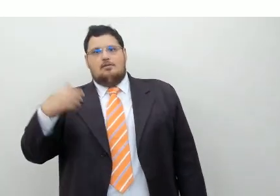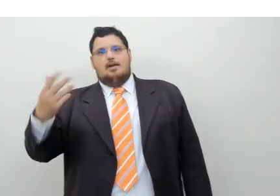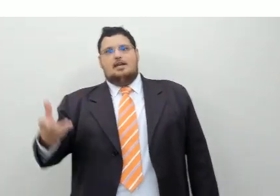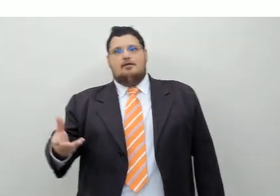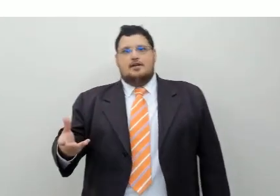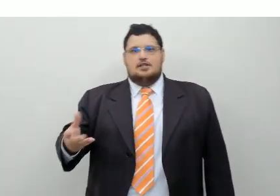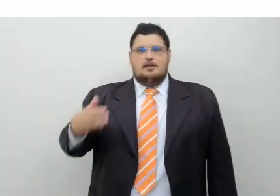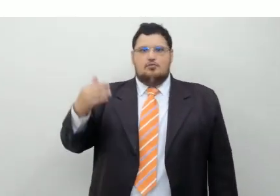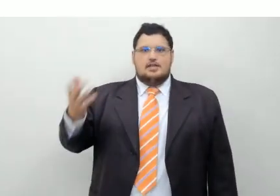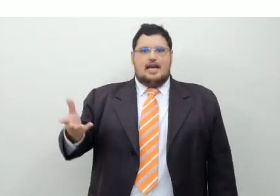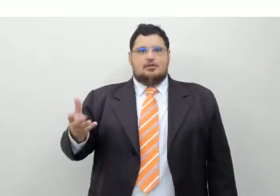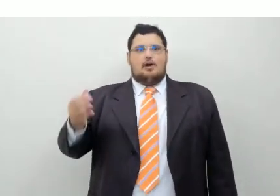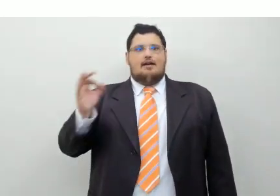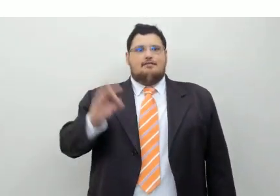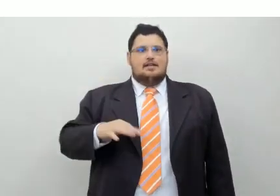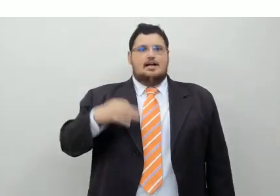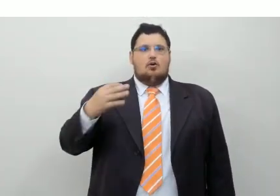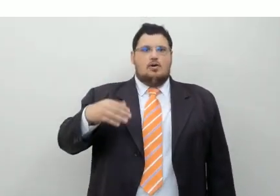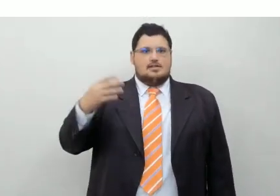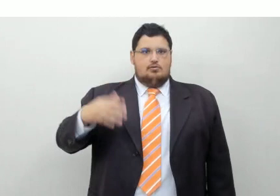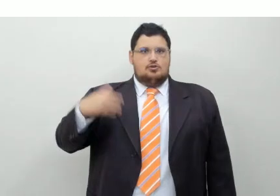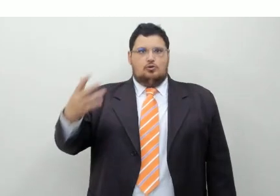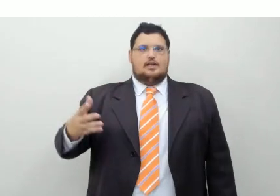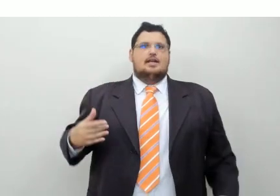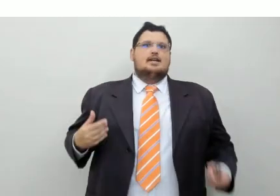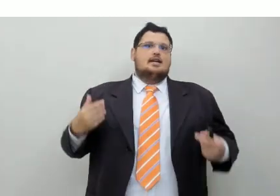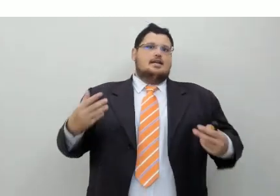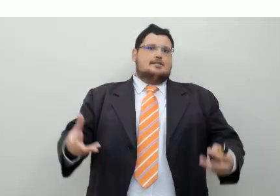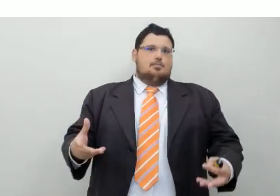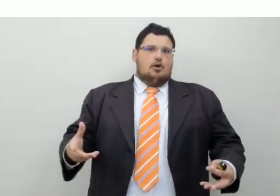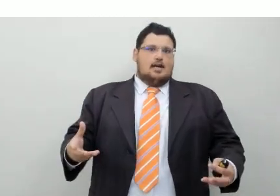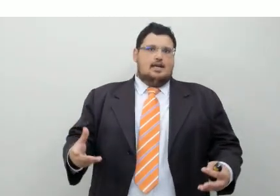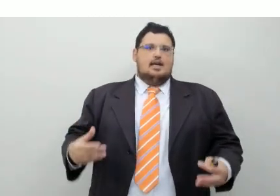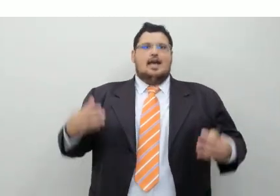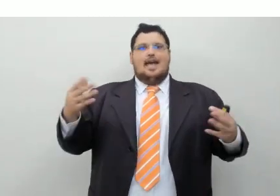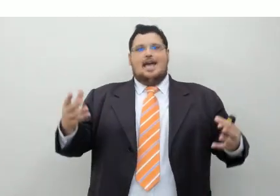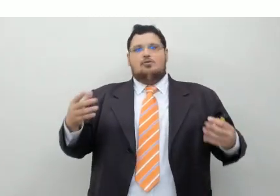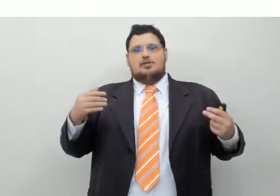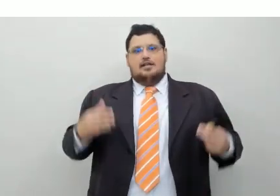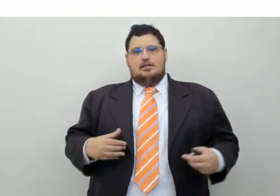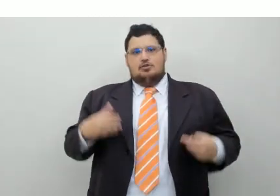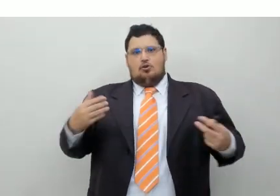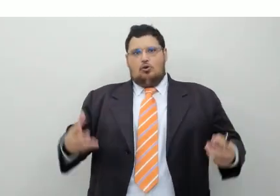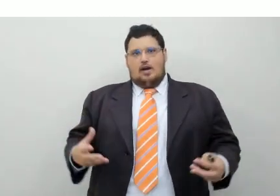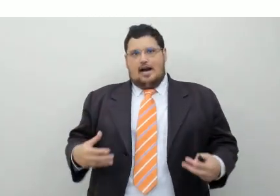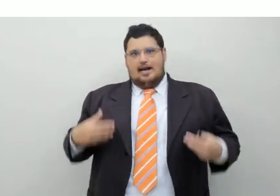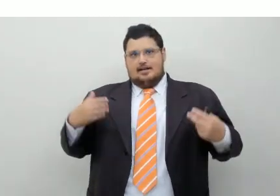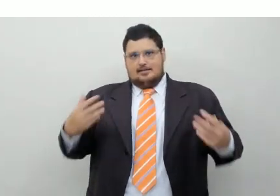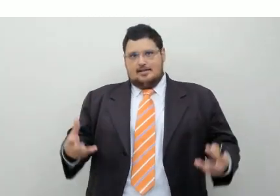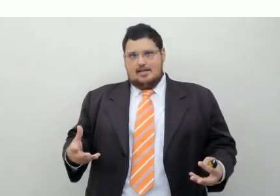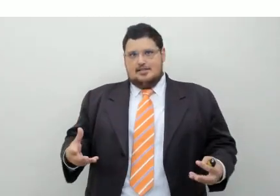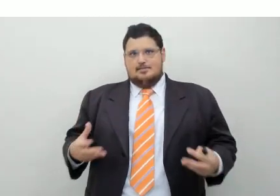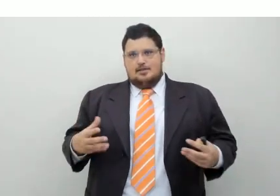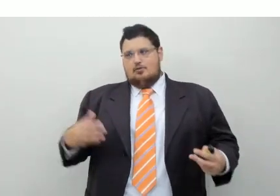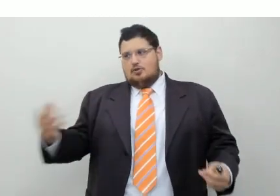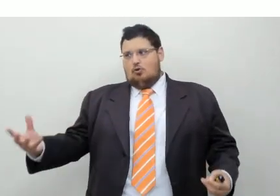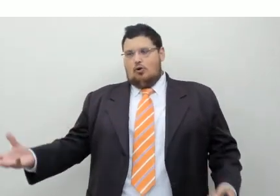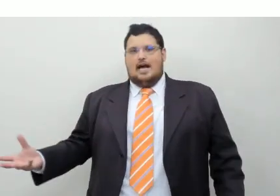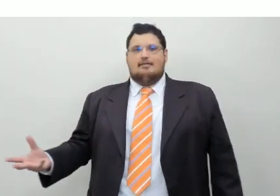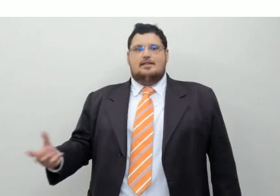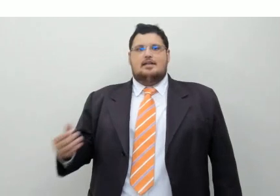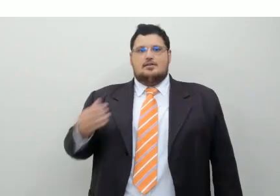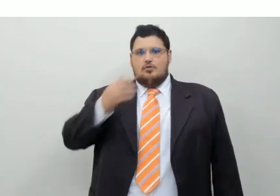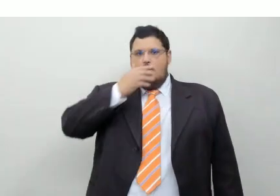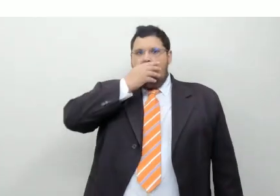risco ou em perigo efetivo direto a vida ou a saúde de outro. Expor aqui é no sentido de colocar, né, de